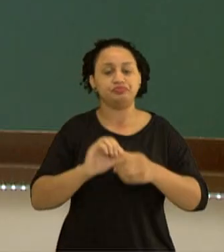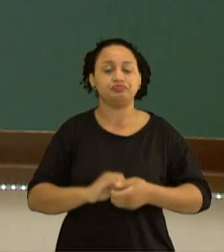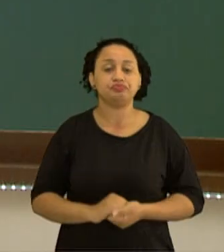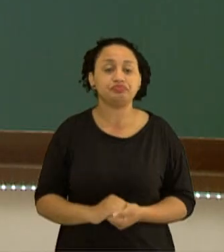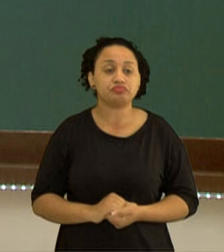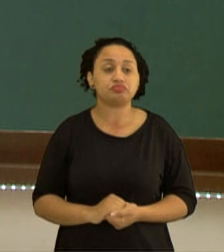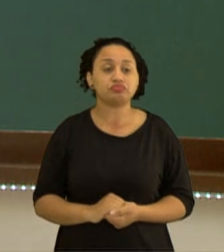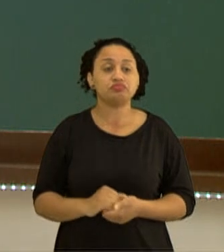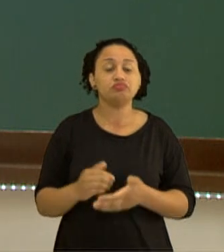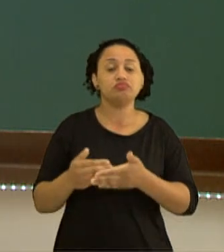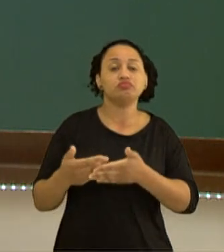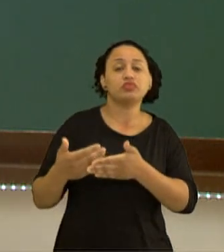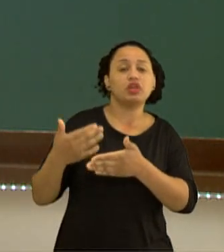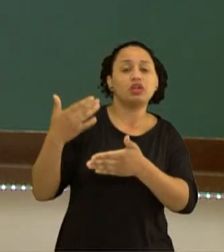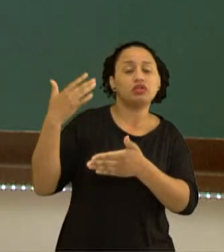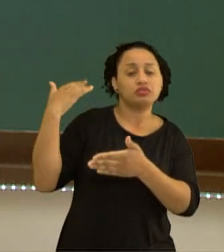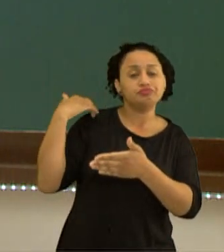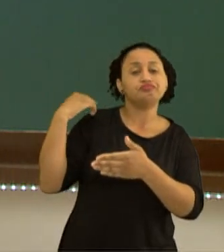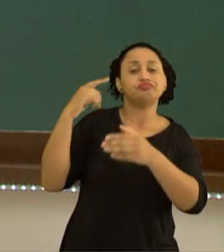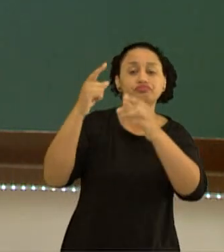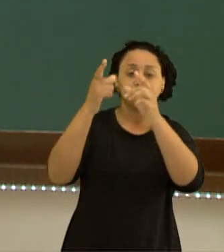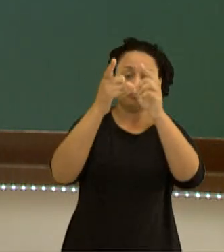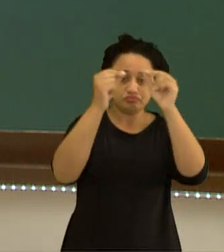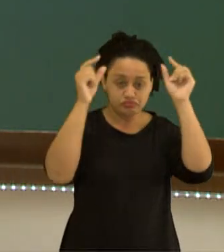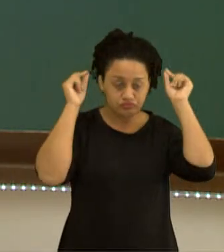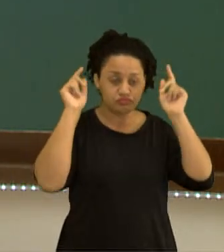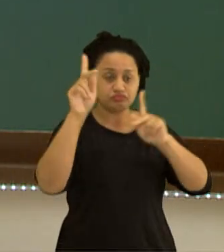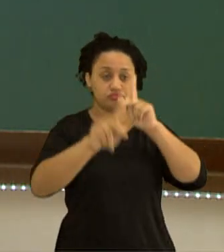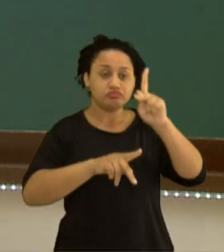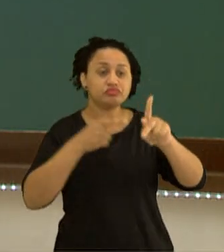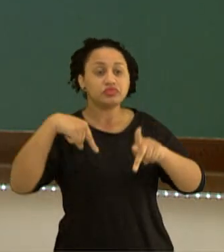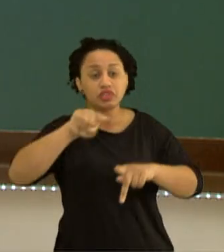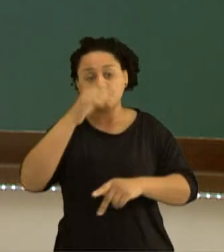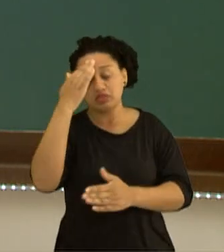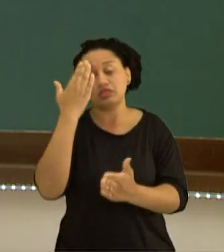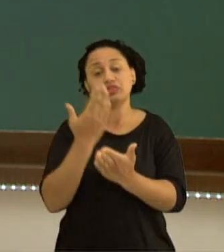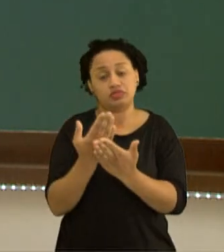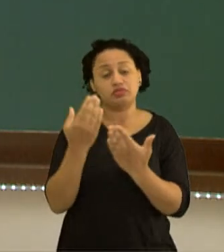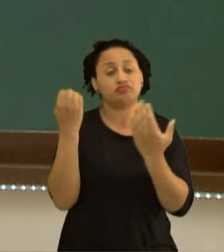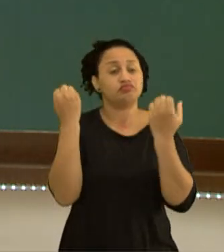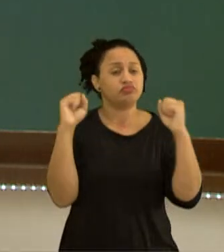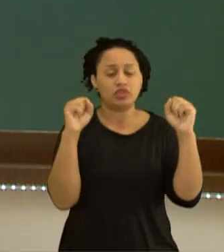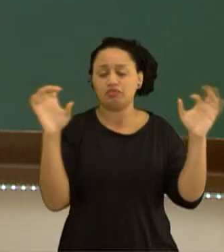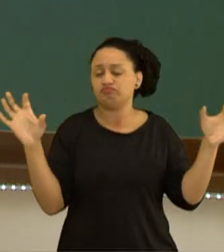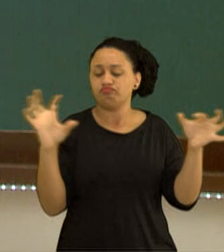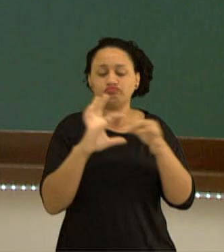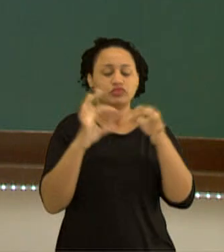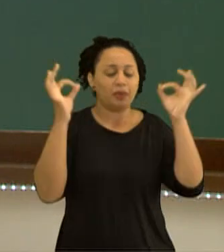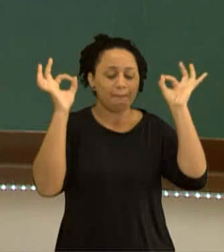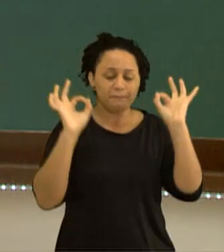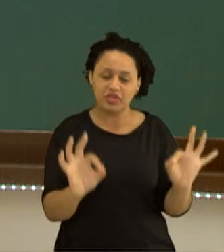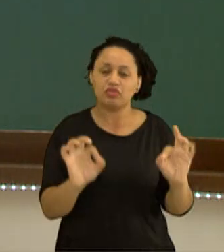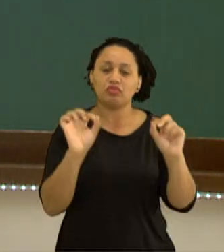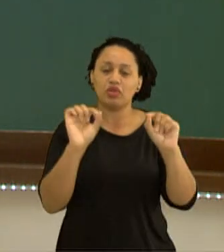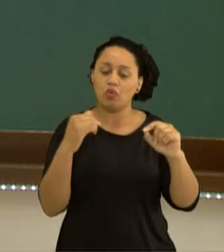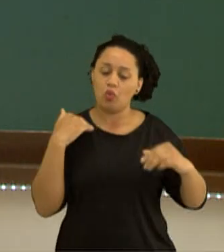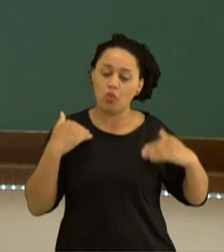na antiguidade, os gregos acreditavam que a ginástica era a junção perfeita entre a mente e o